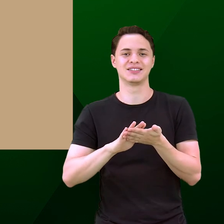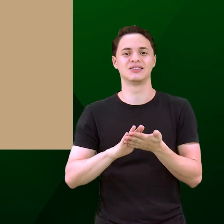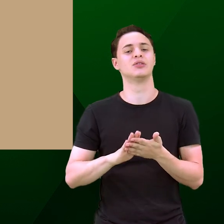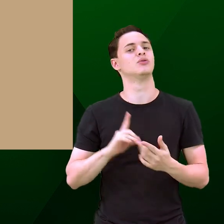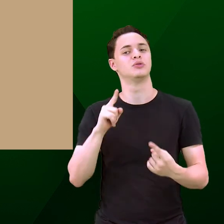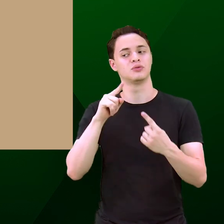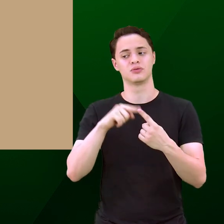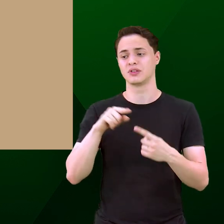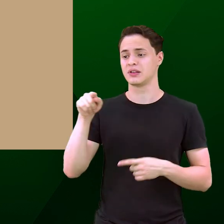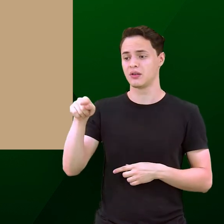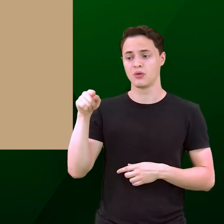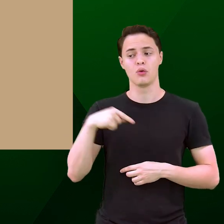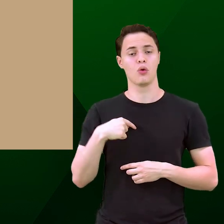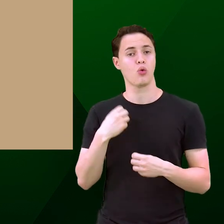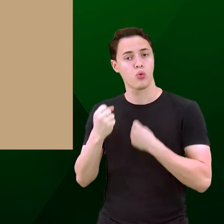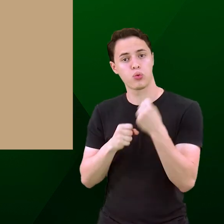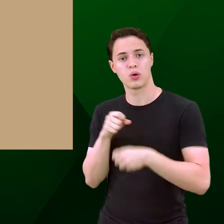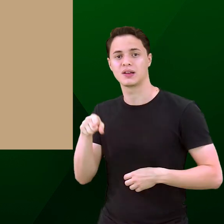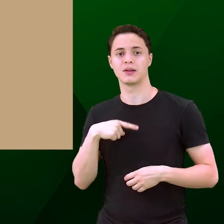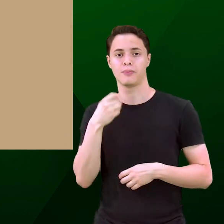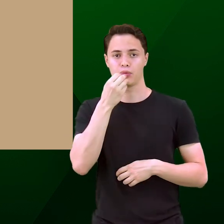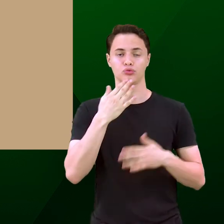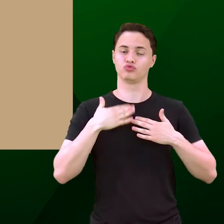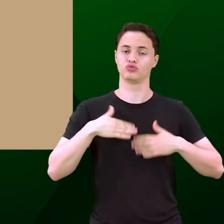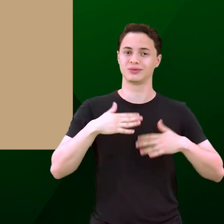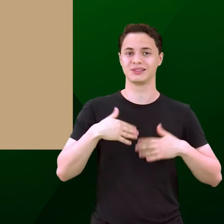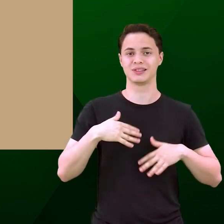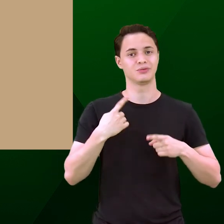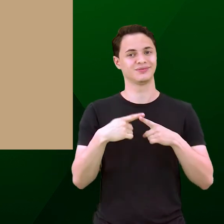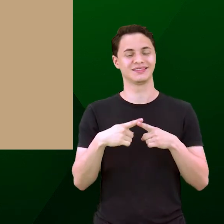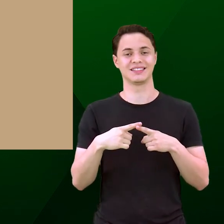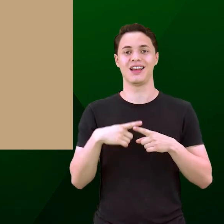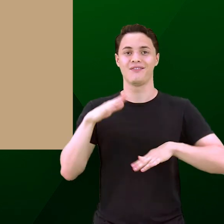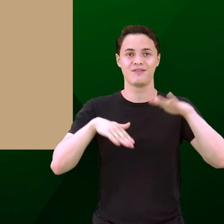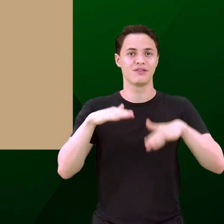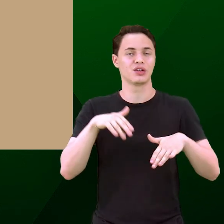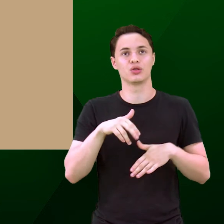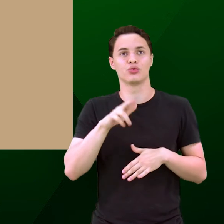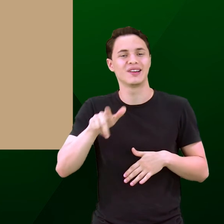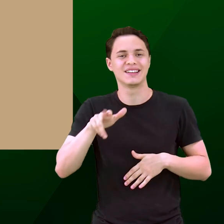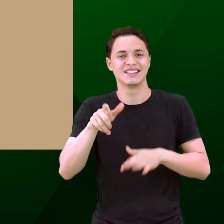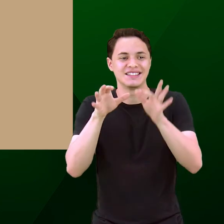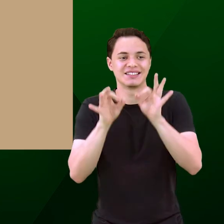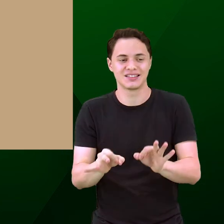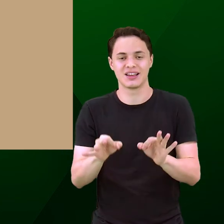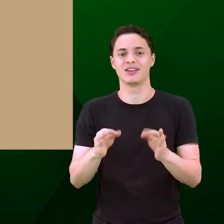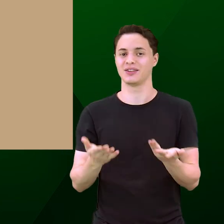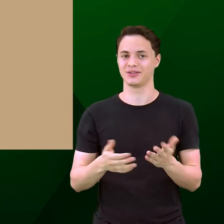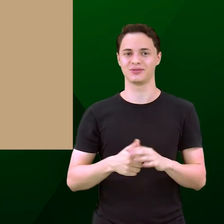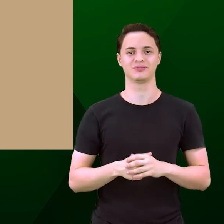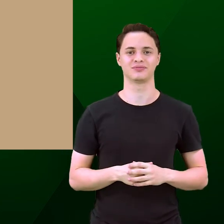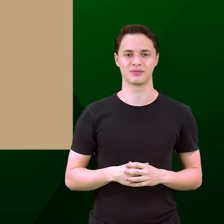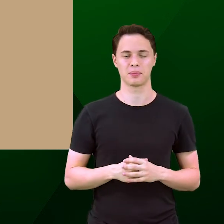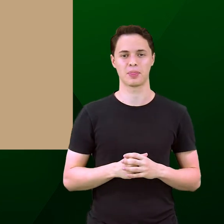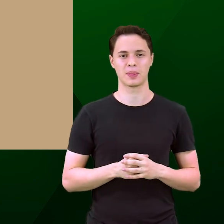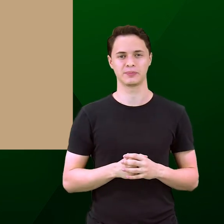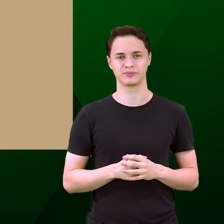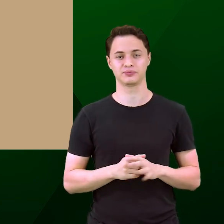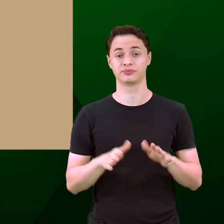mas depois vem a conta. A conta chega, se você não fizer um planejamento adequado, seguir a